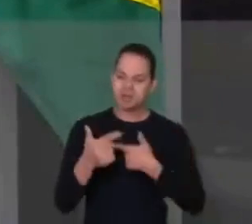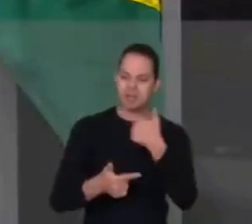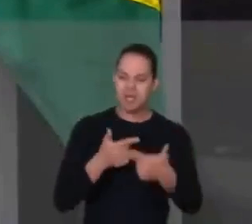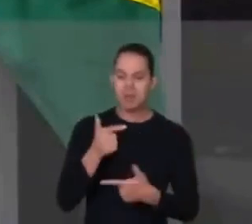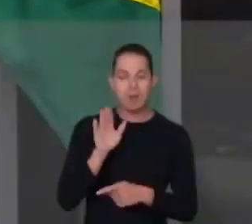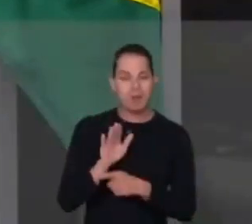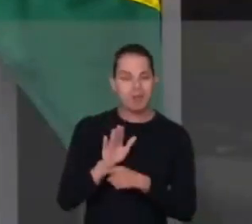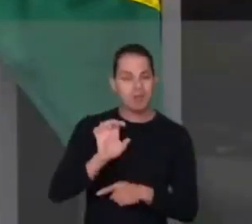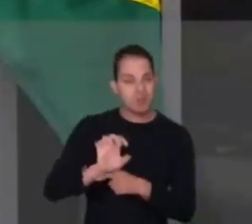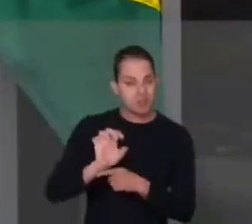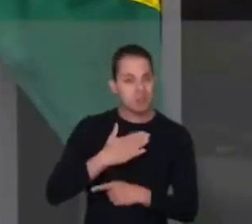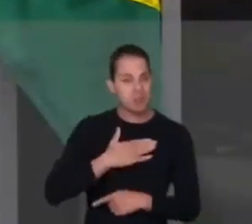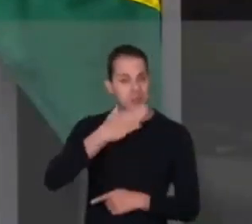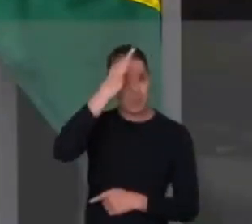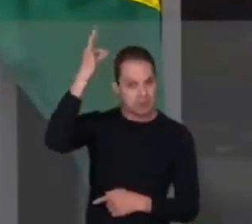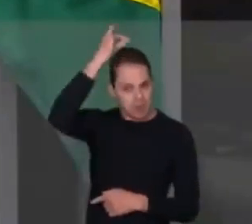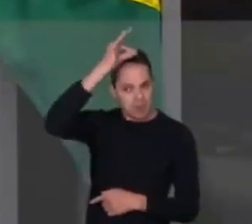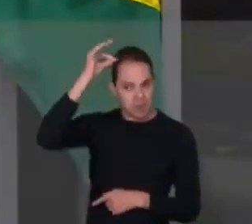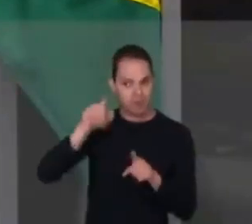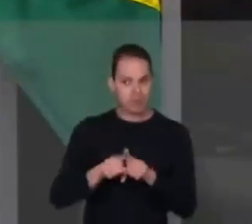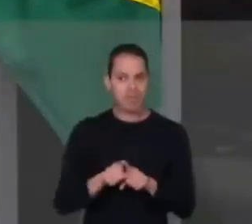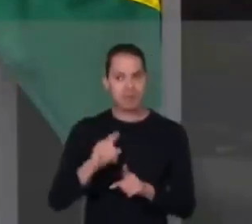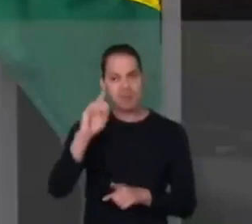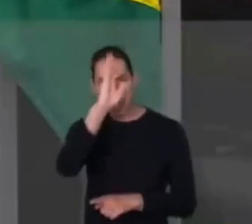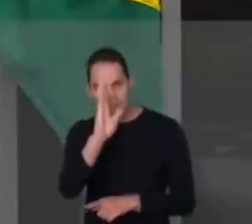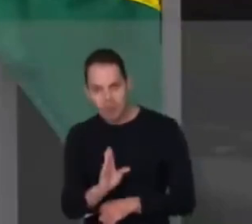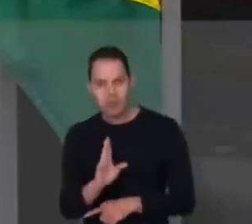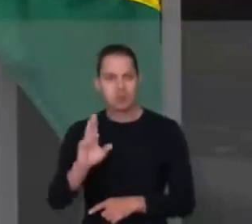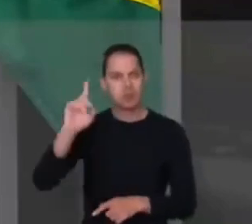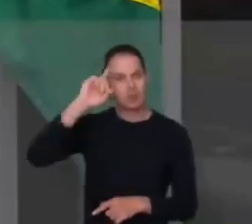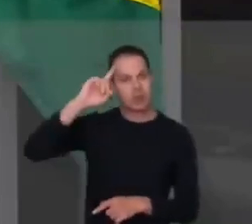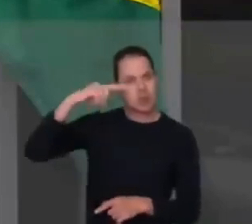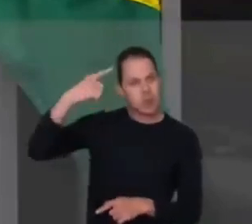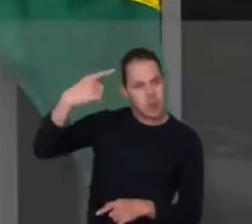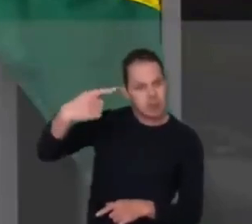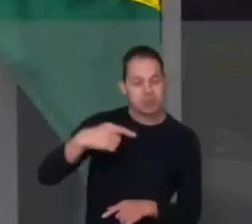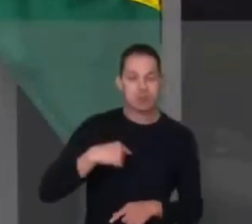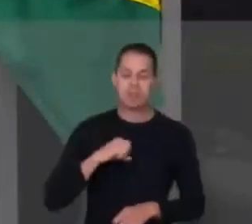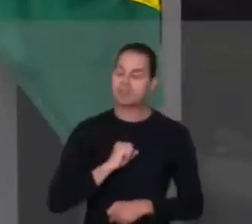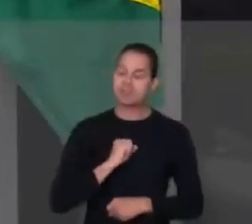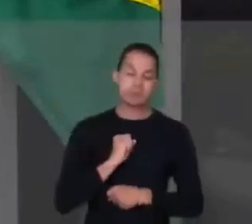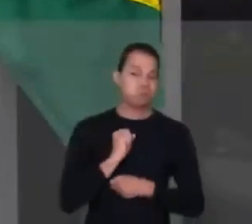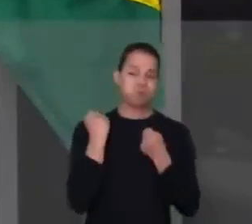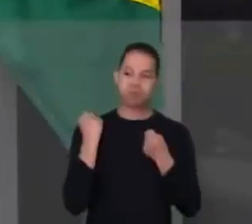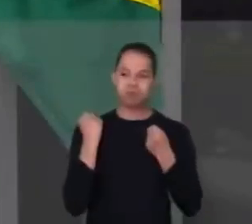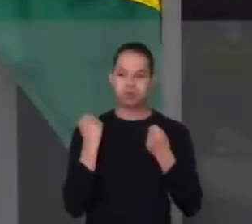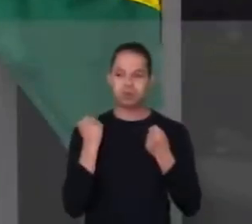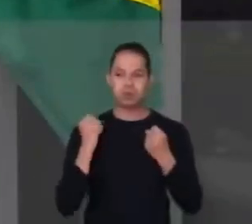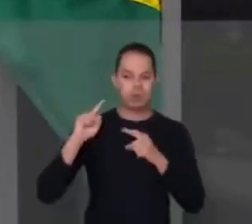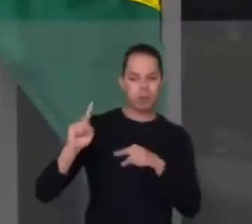pelo meu estado do Espírito Santo e pelo meu país de segundo a segunda mas eu tô indignado com o que estão fazendo com a